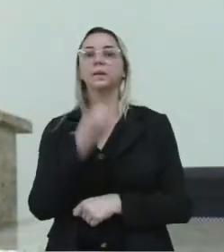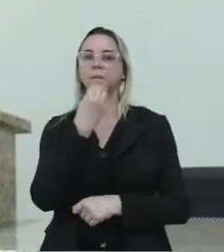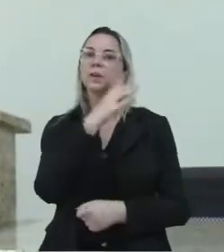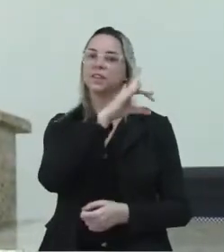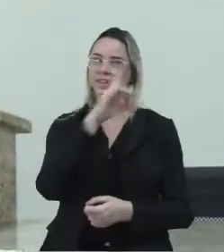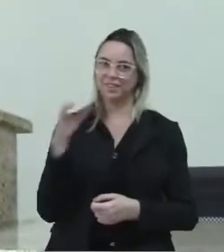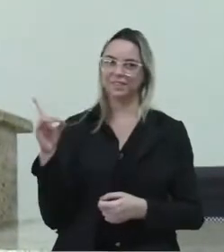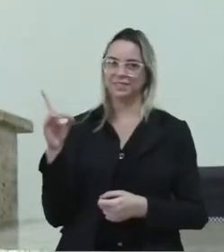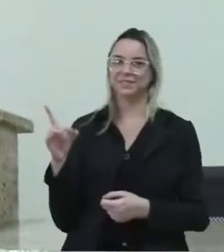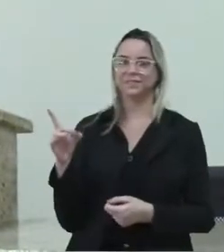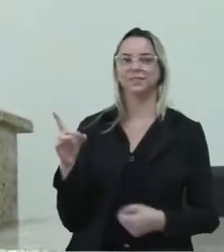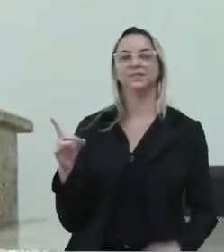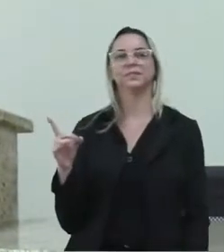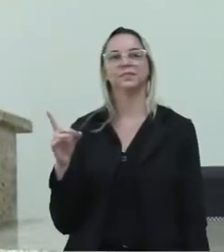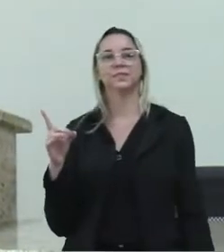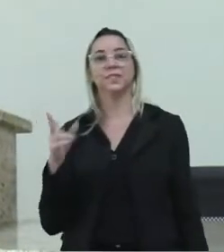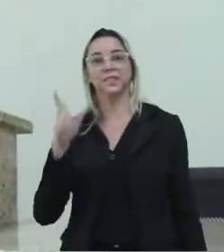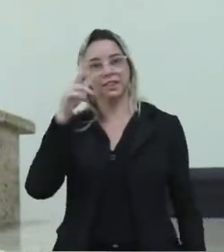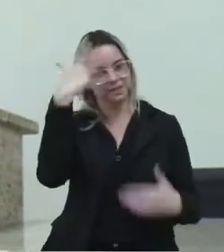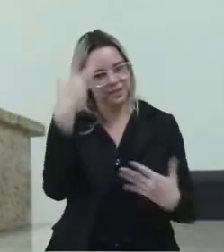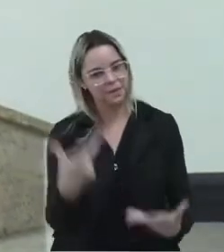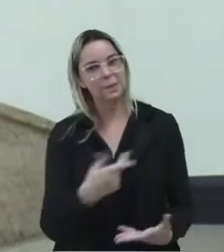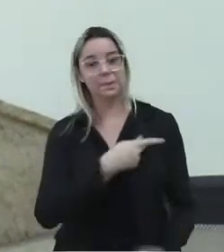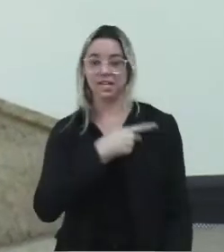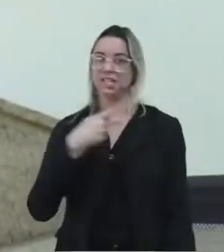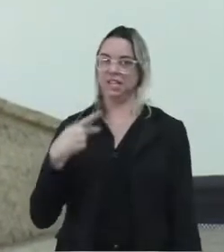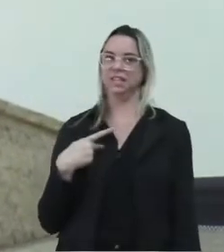Bom dia, senhor presidente.